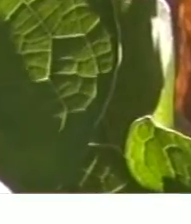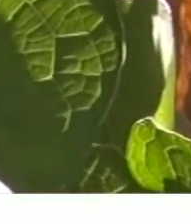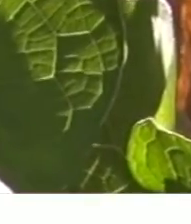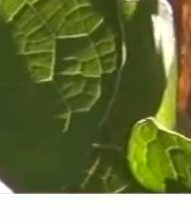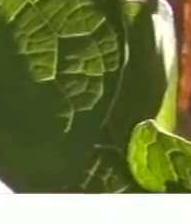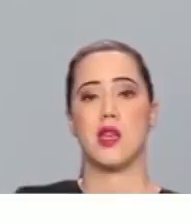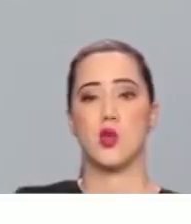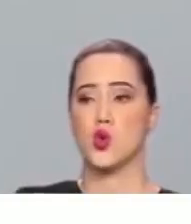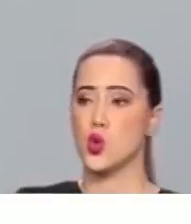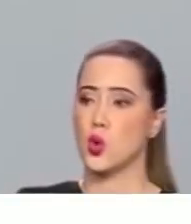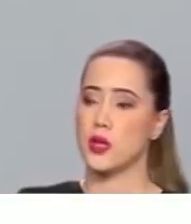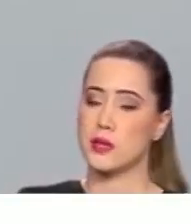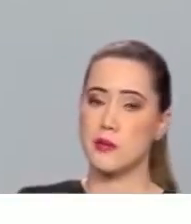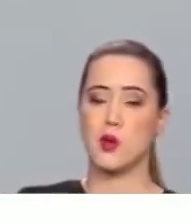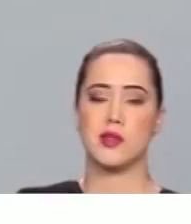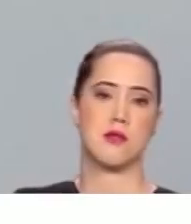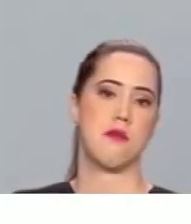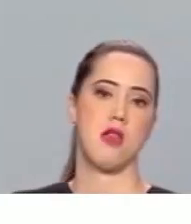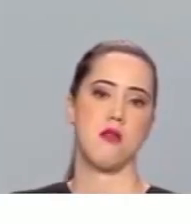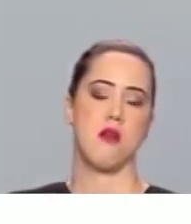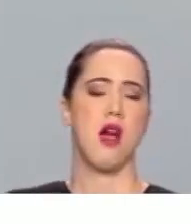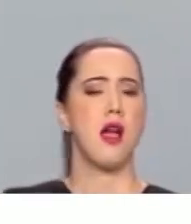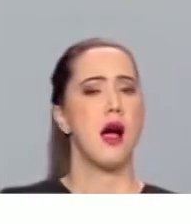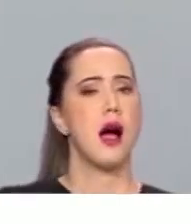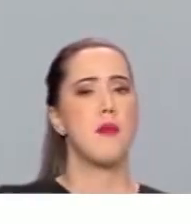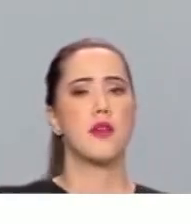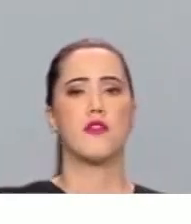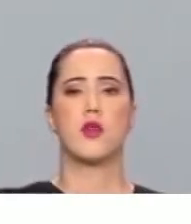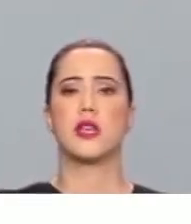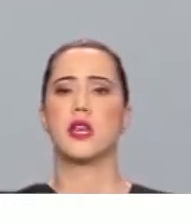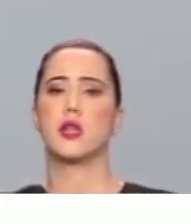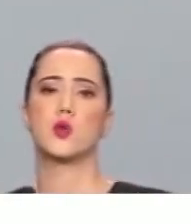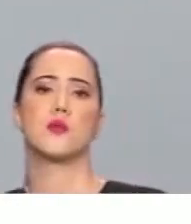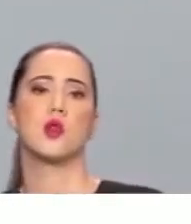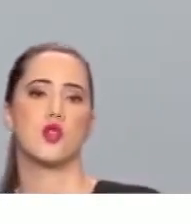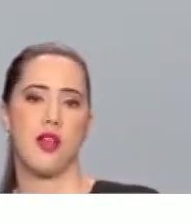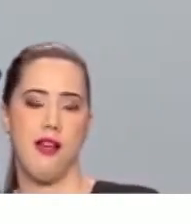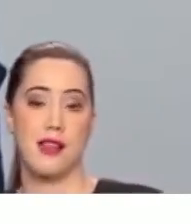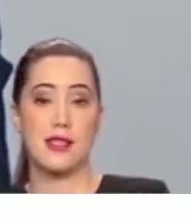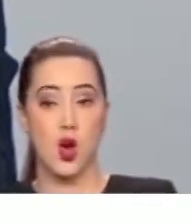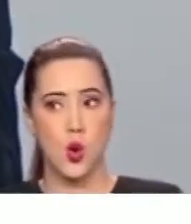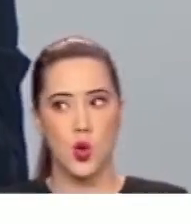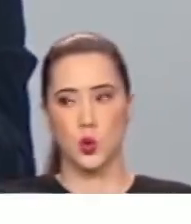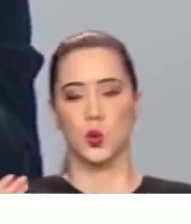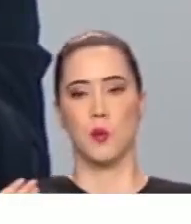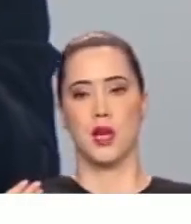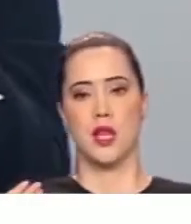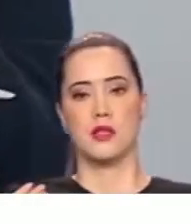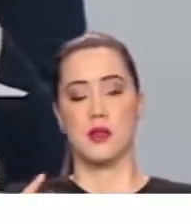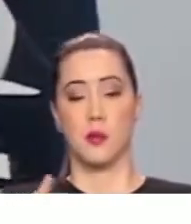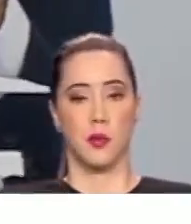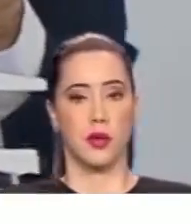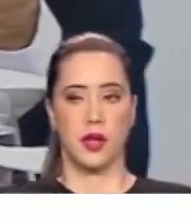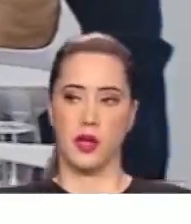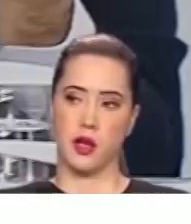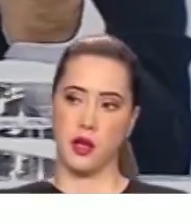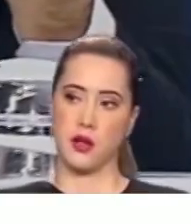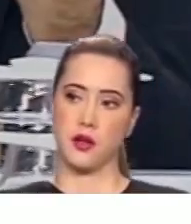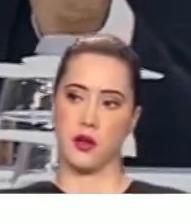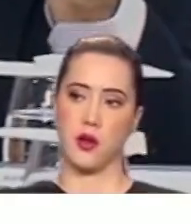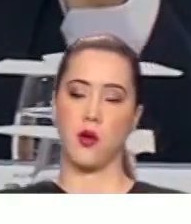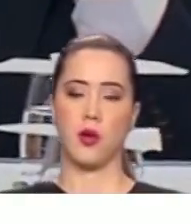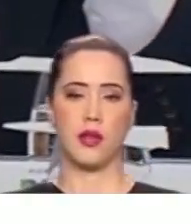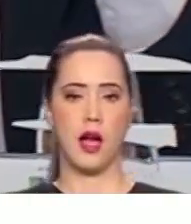R$1,1 bilhão. A nossa surpresa foi que o edital que a Conab soltou, Edgar